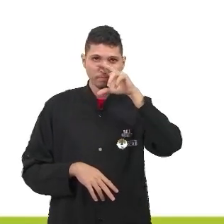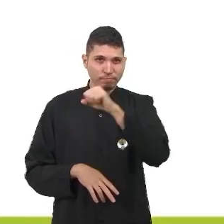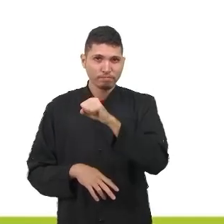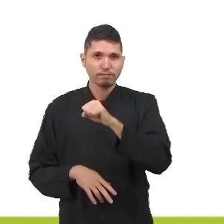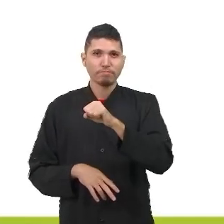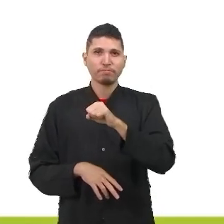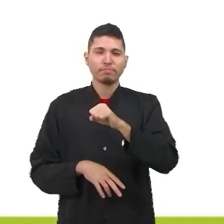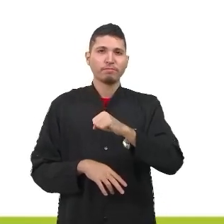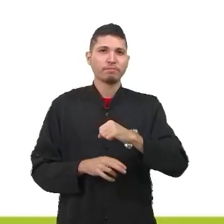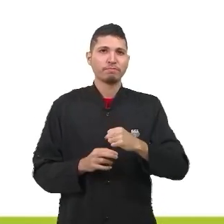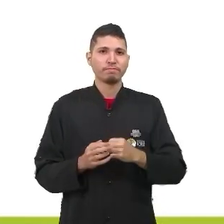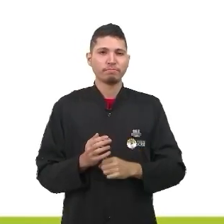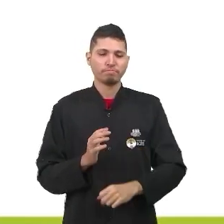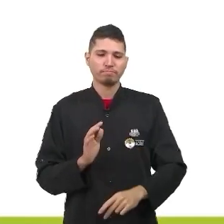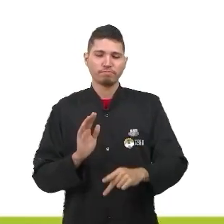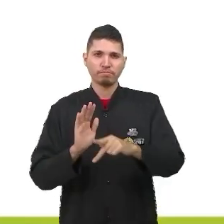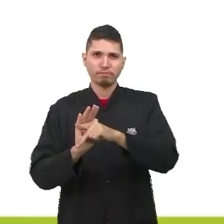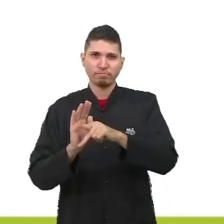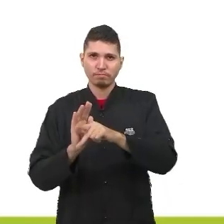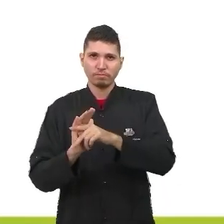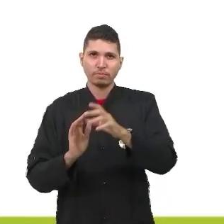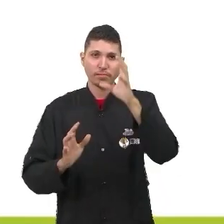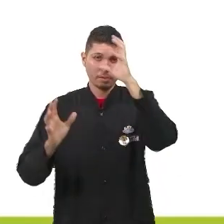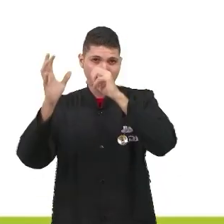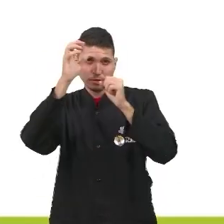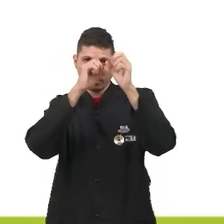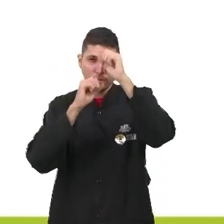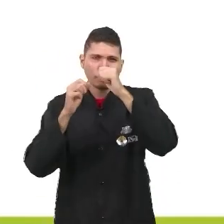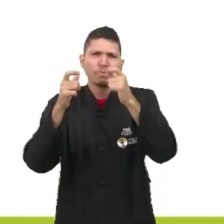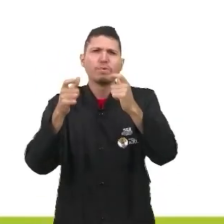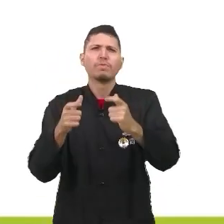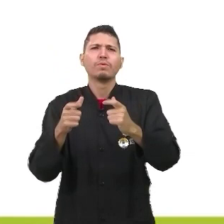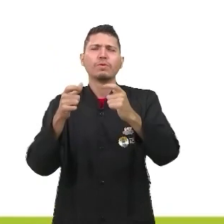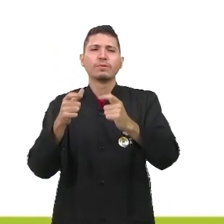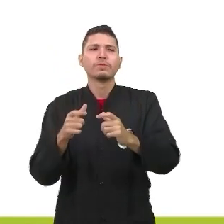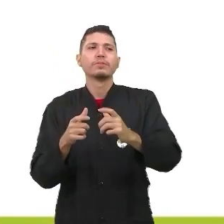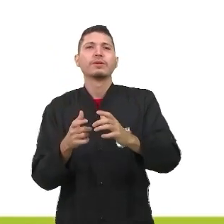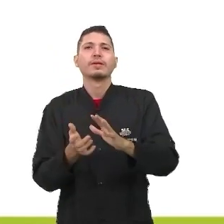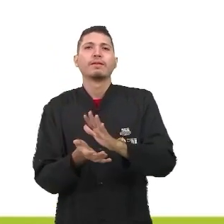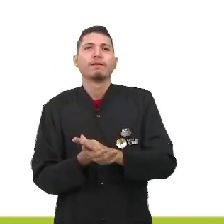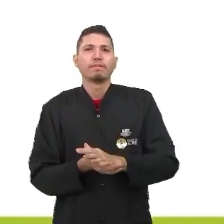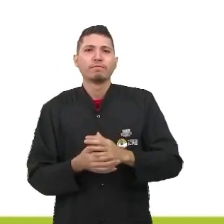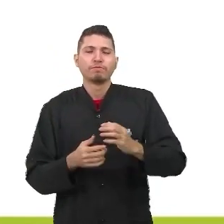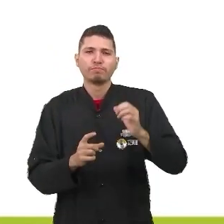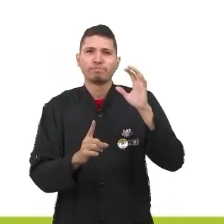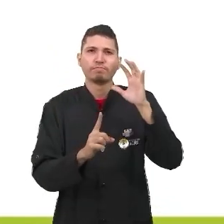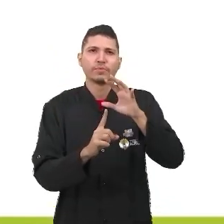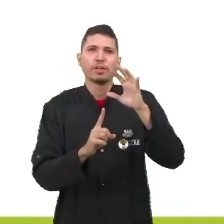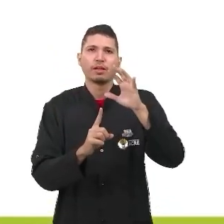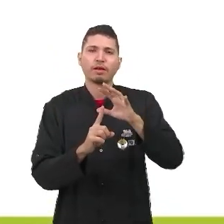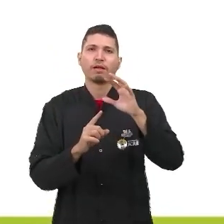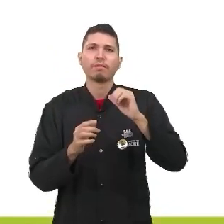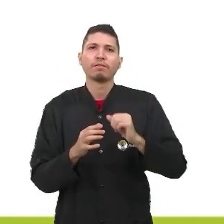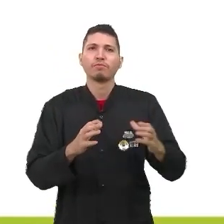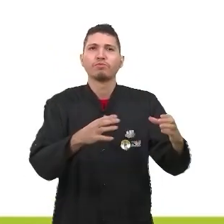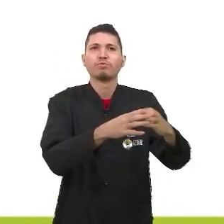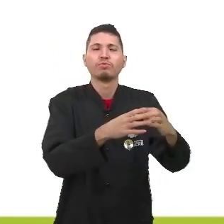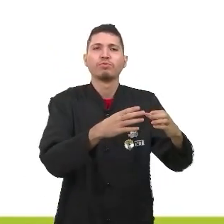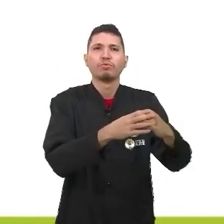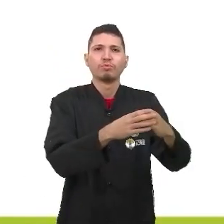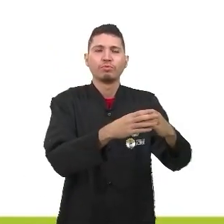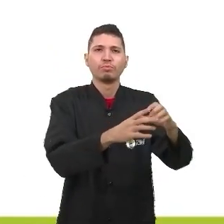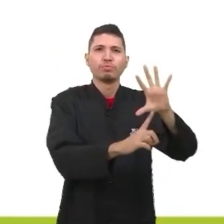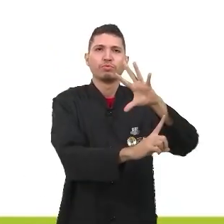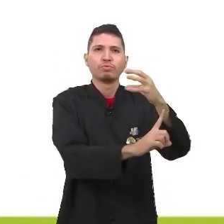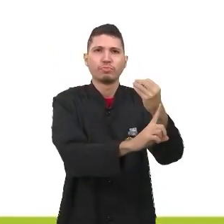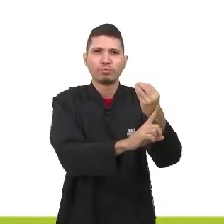de pintar que ela aprendeu onde? Na Europa, né? Influenciada pelas vanguardas europeias. Uma semana após a